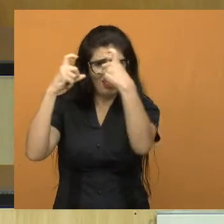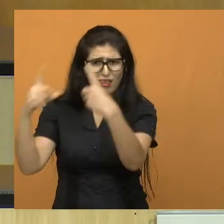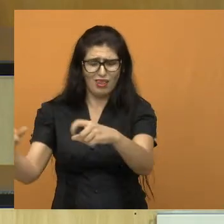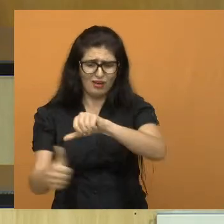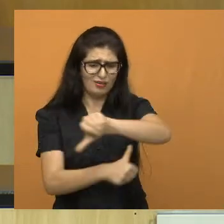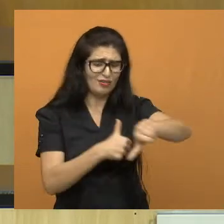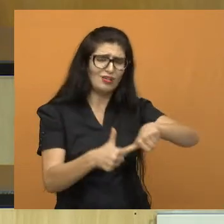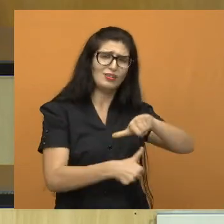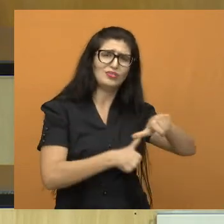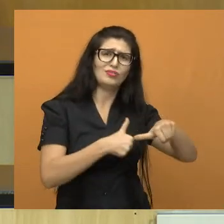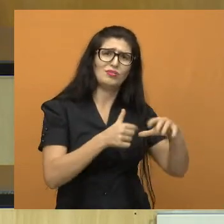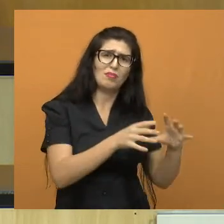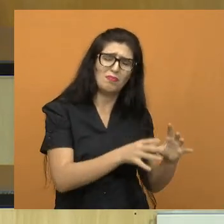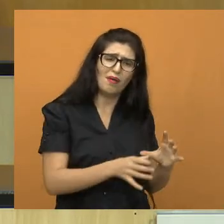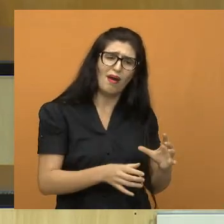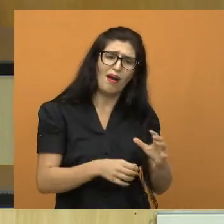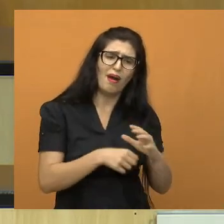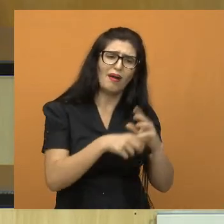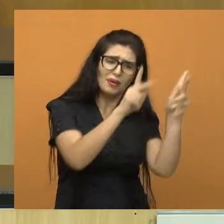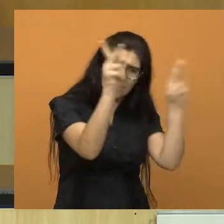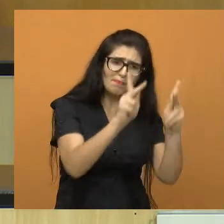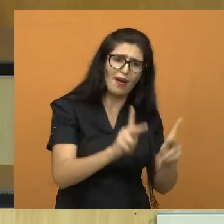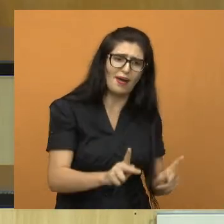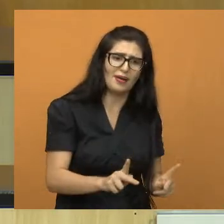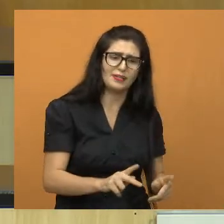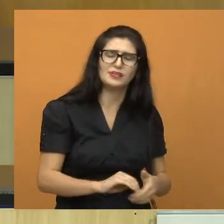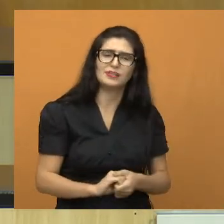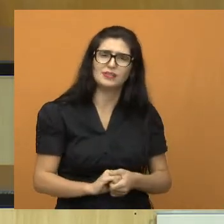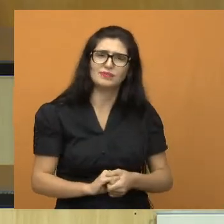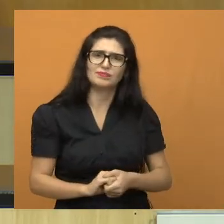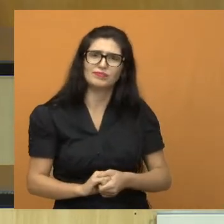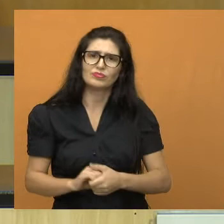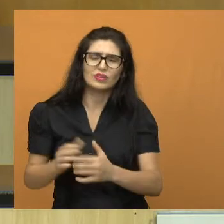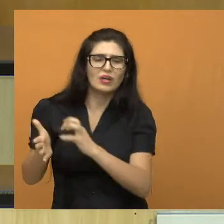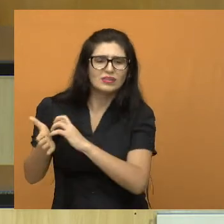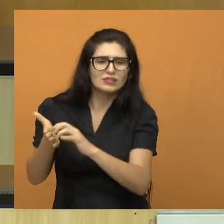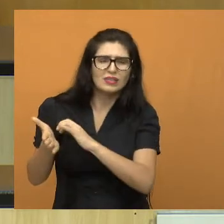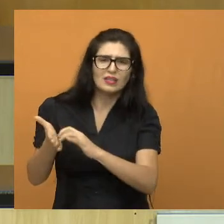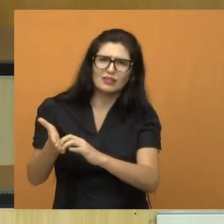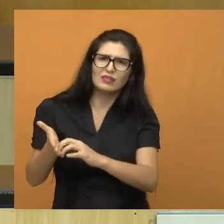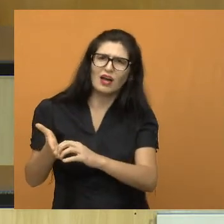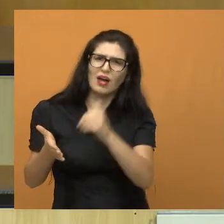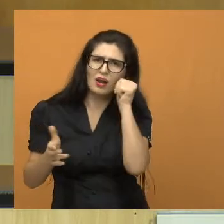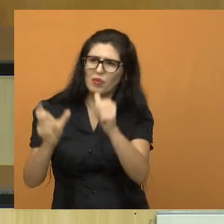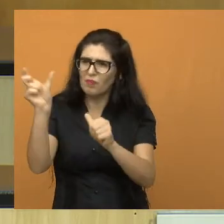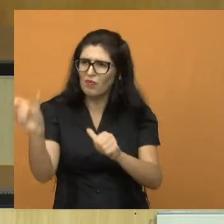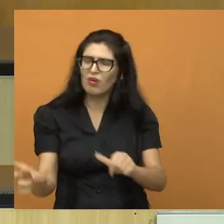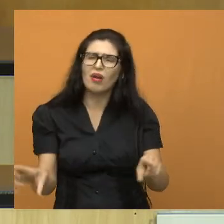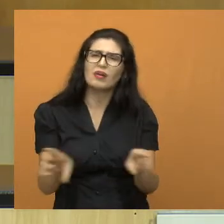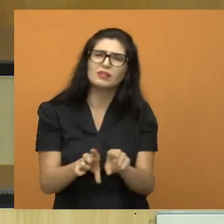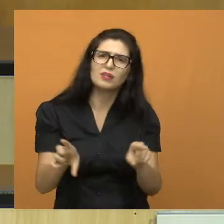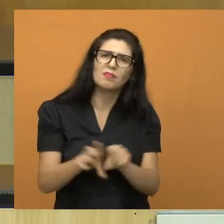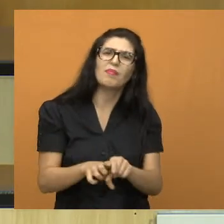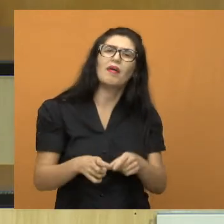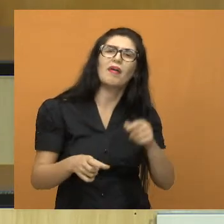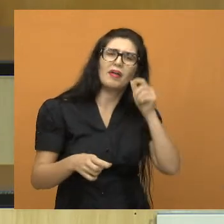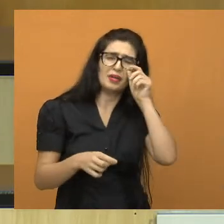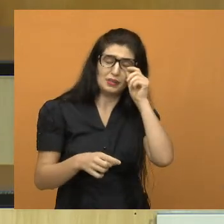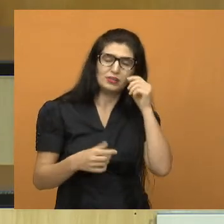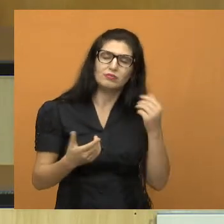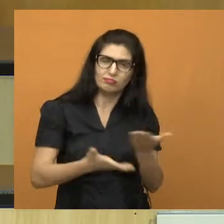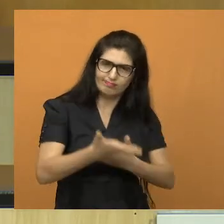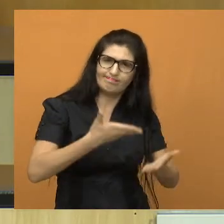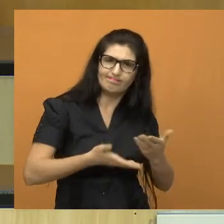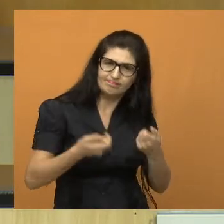que, agora nós estamos aqui do lado da secretária de assistência, tem lá a gerência da juventude, então a gente vai começar